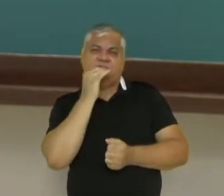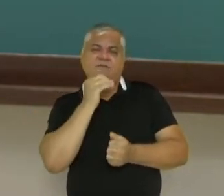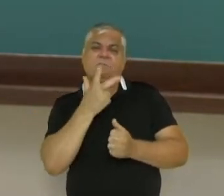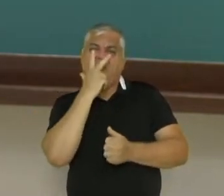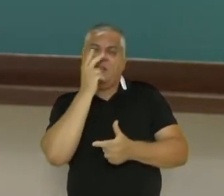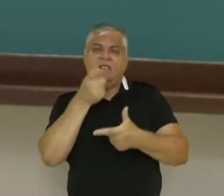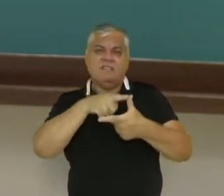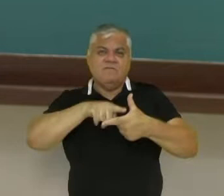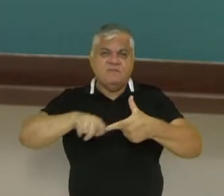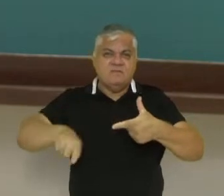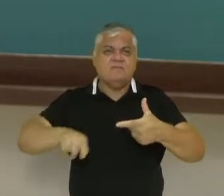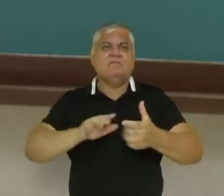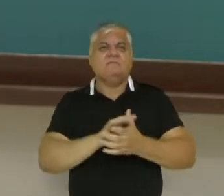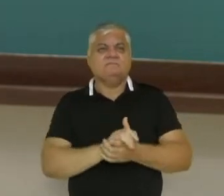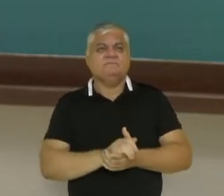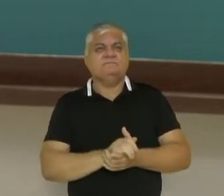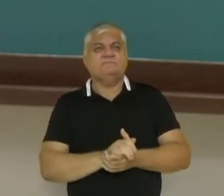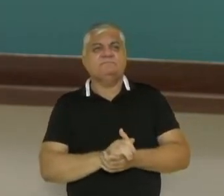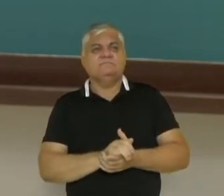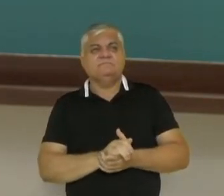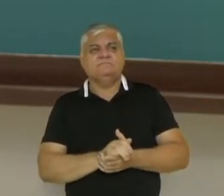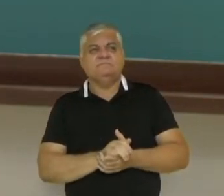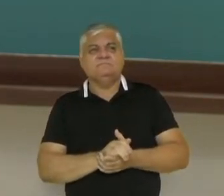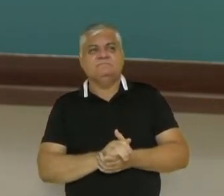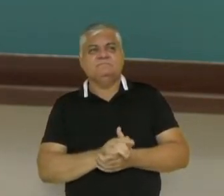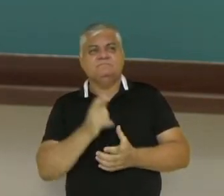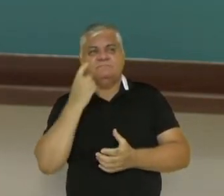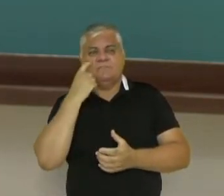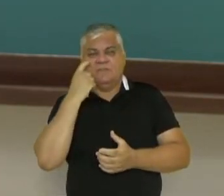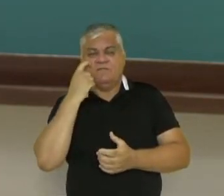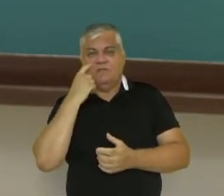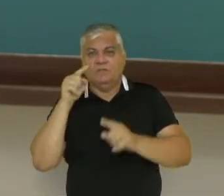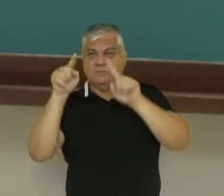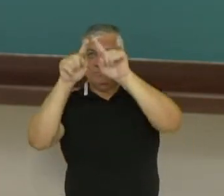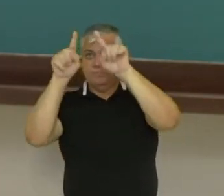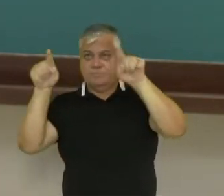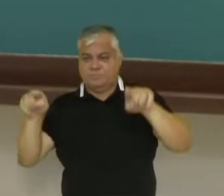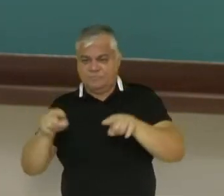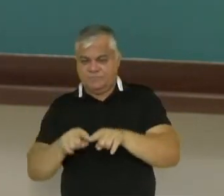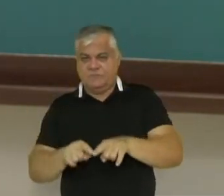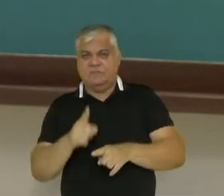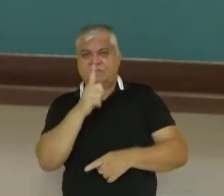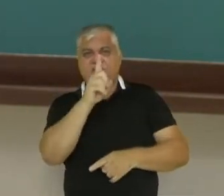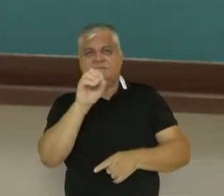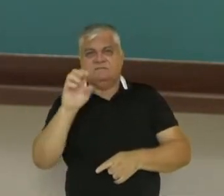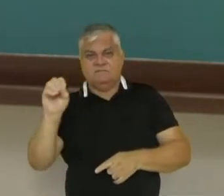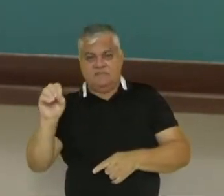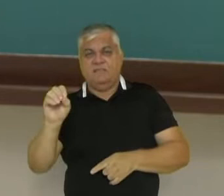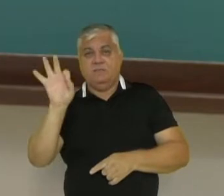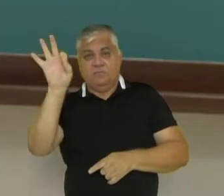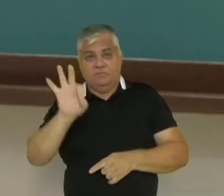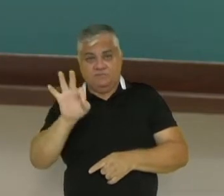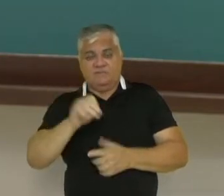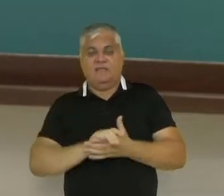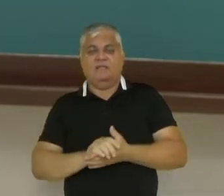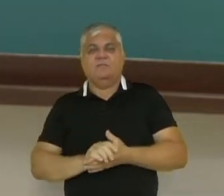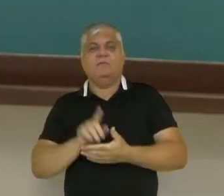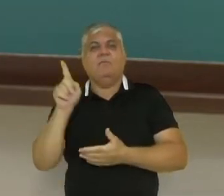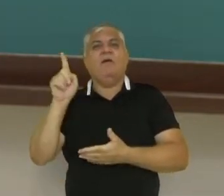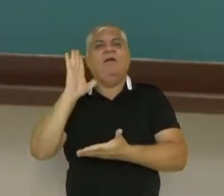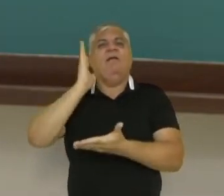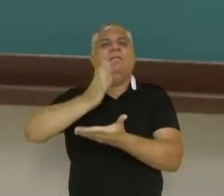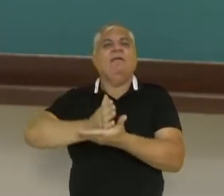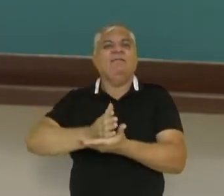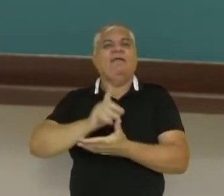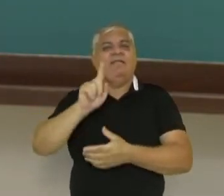Falando em porcentagem, o todo é 100%. A fração é quanto isso representa do